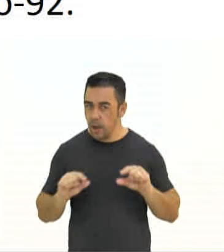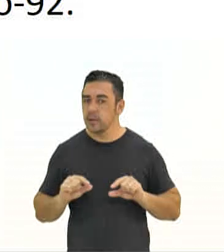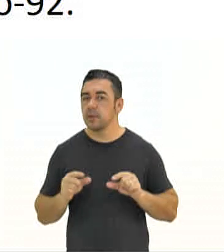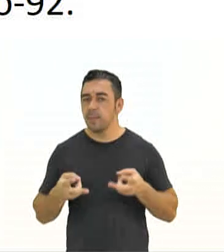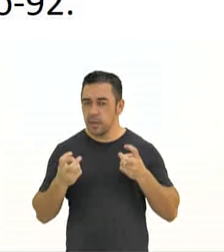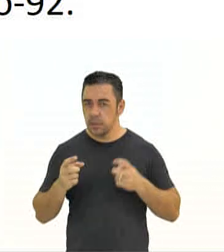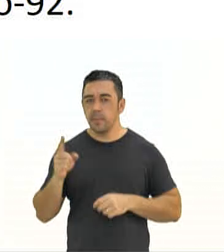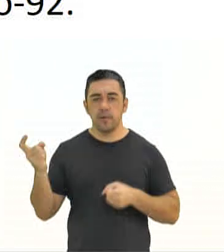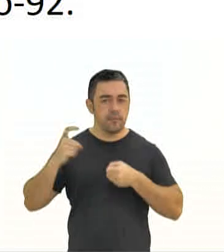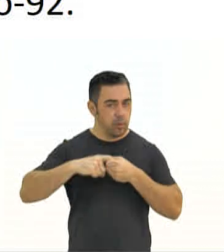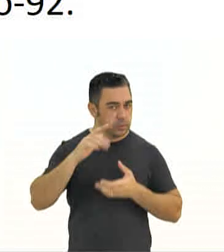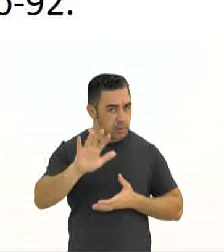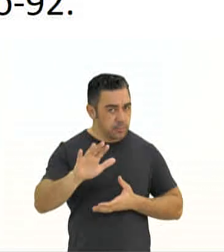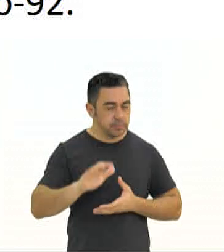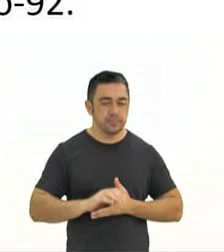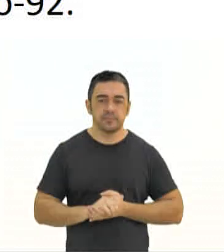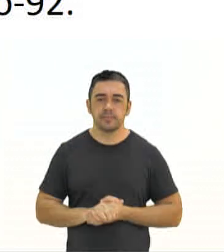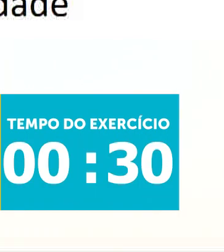pegadinhas e voltamos já já.